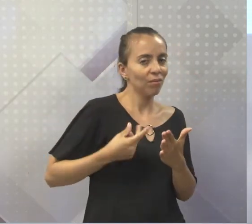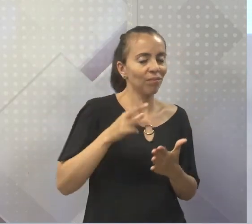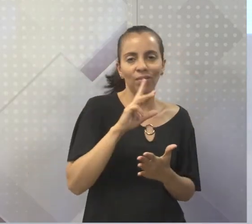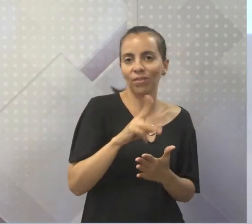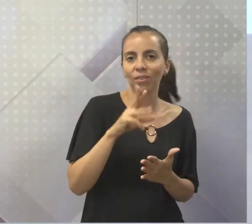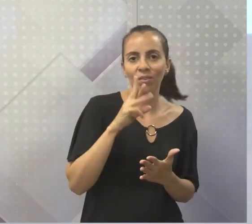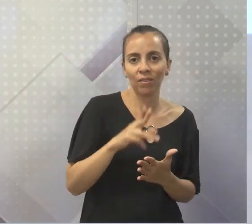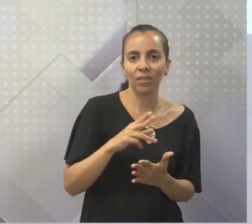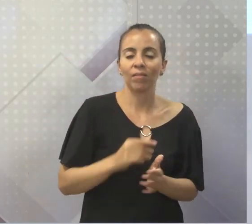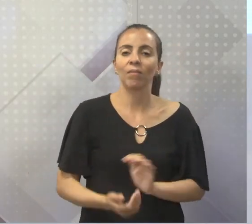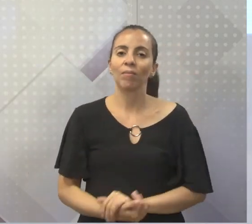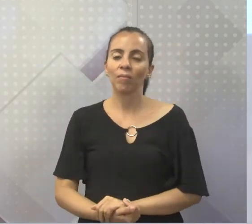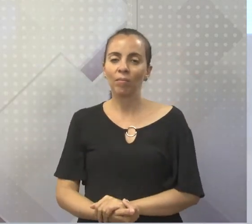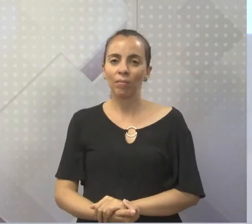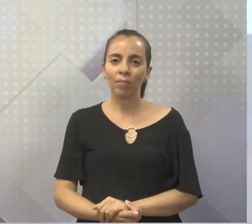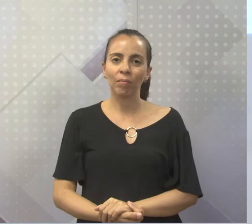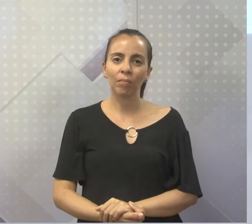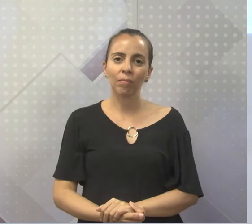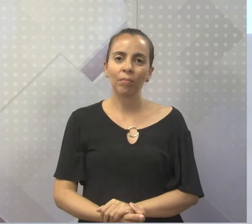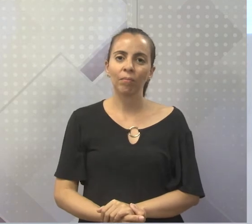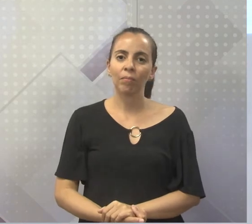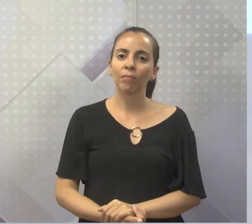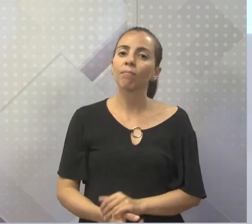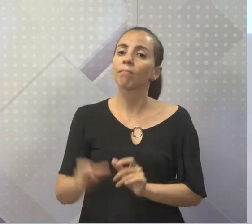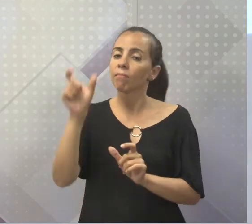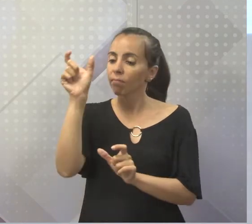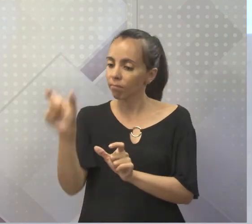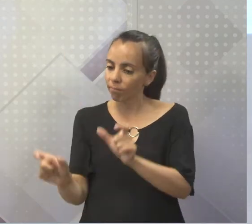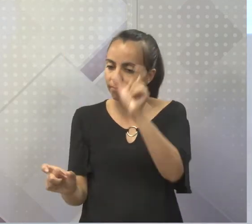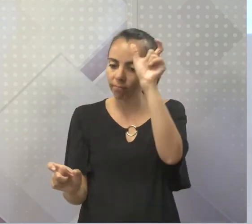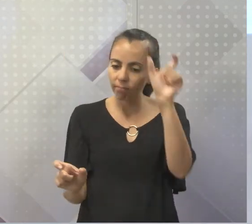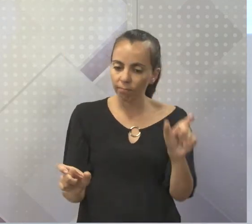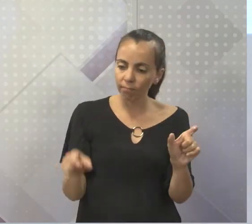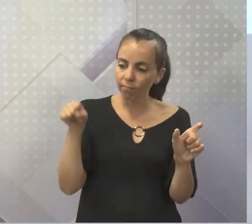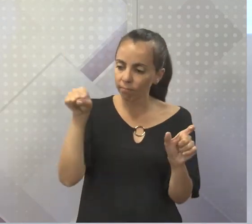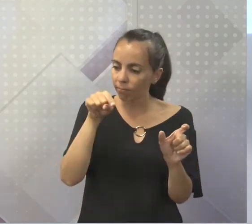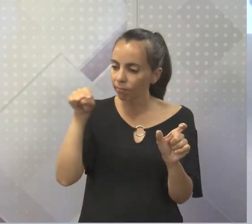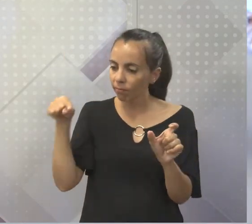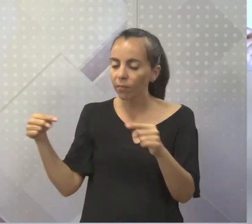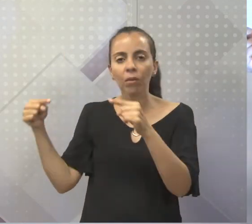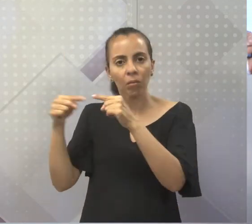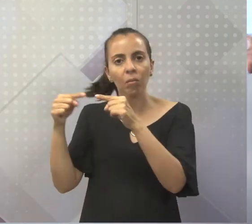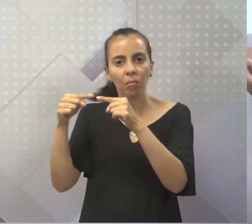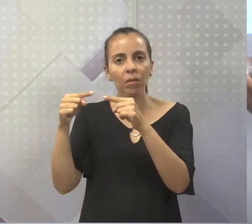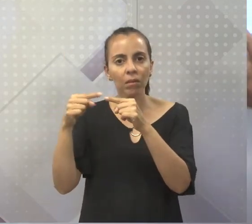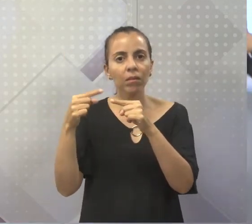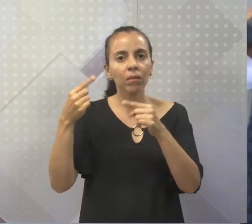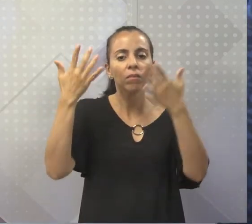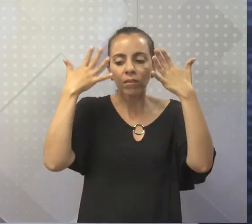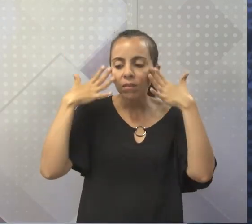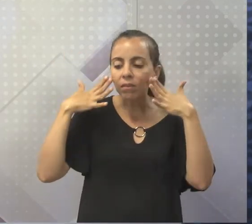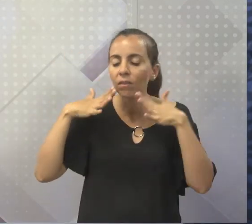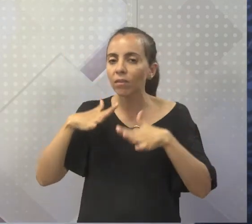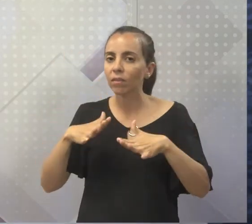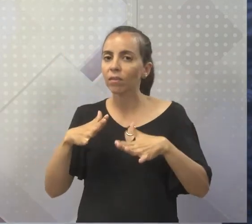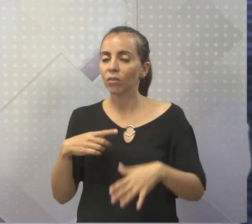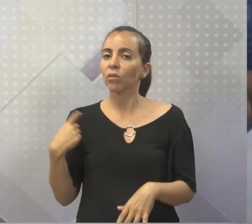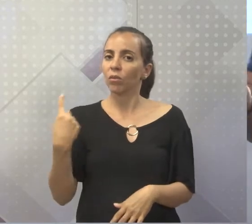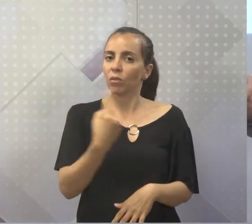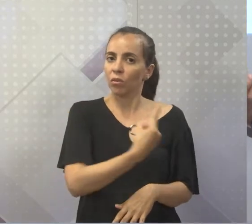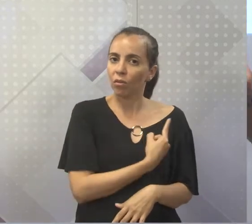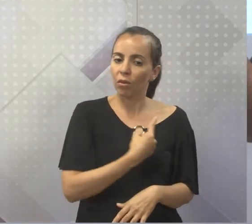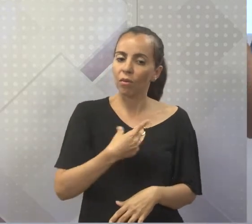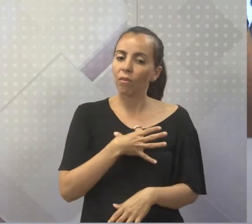homem não faz nada para dar para visão é danado seres humanos são considerados parte da natureza no sofá da nossa vezes o filho de Deus tu também